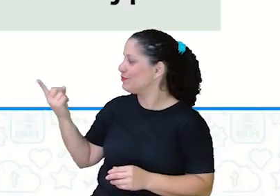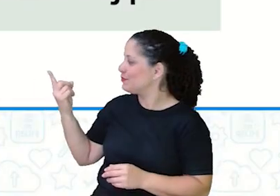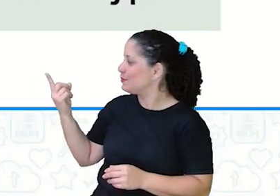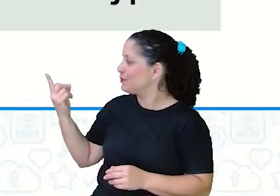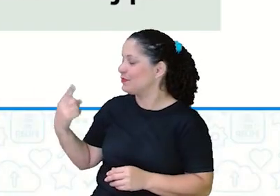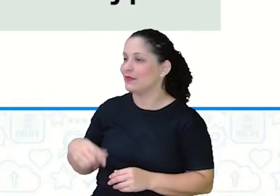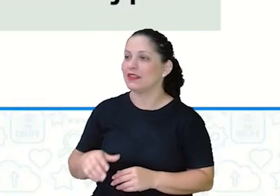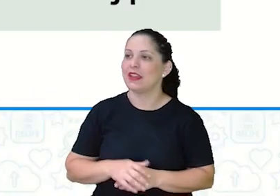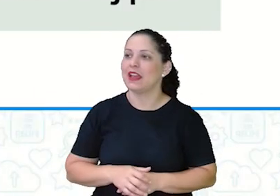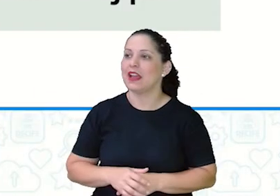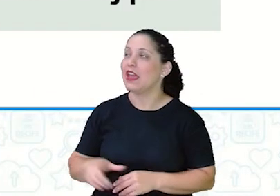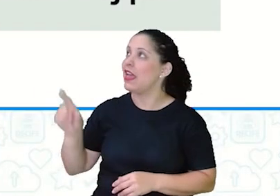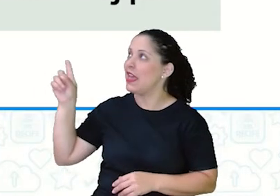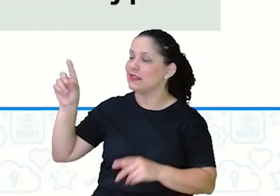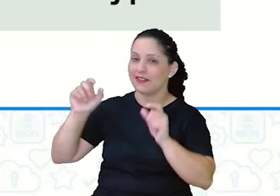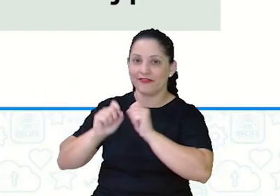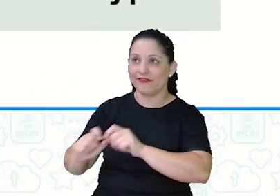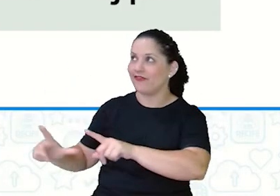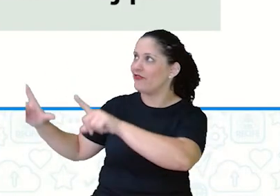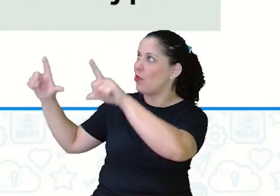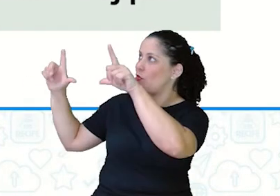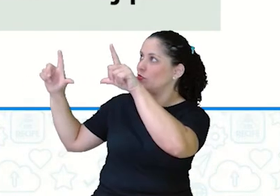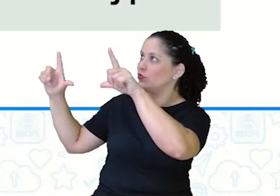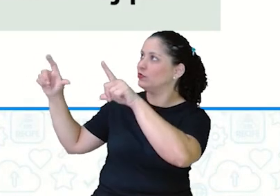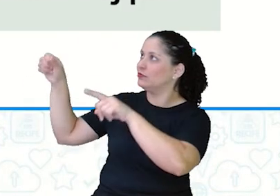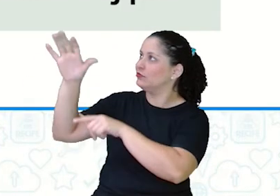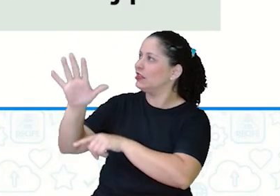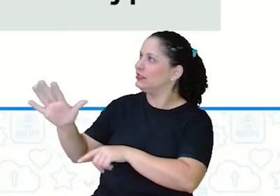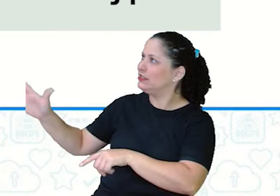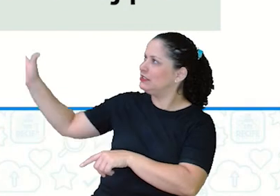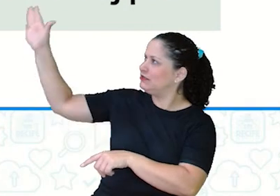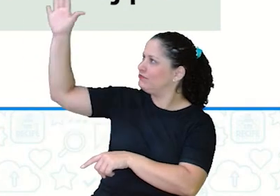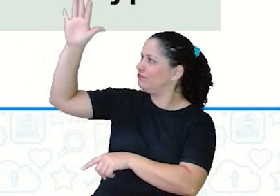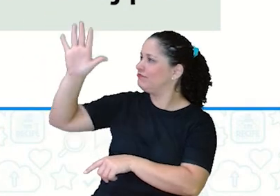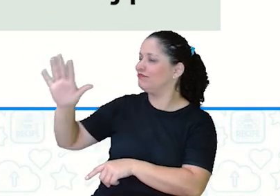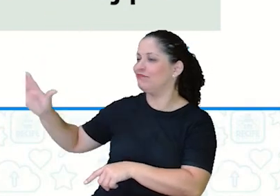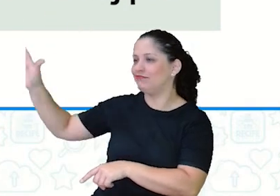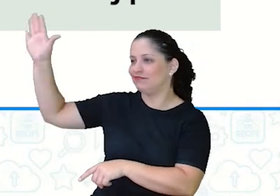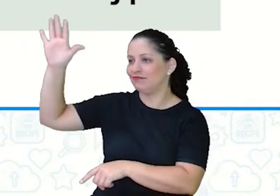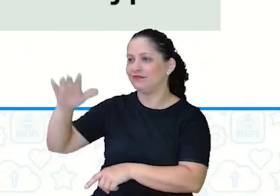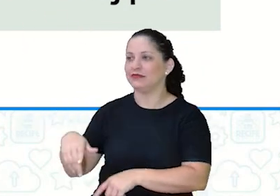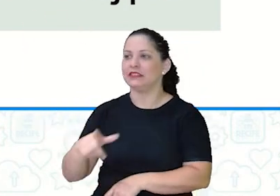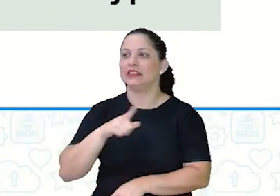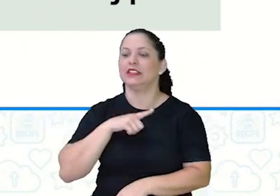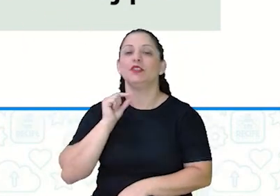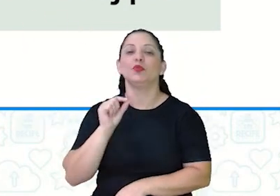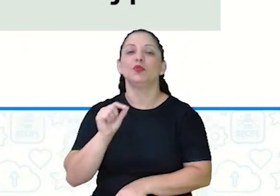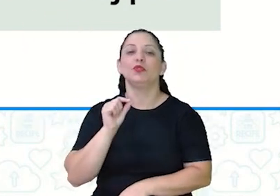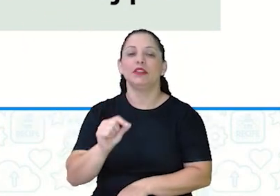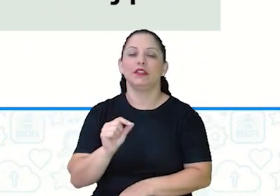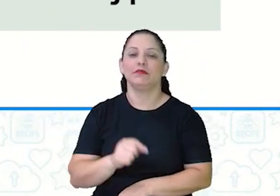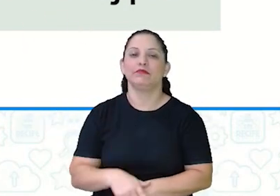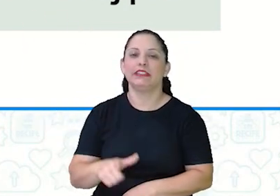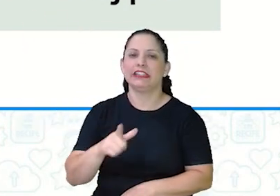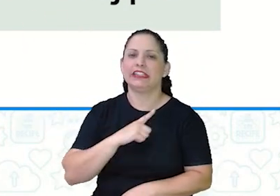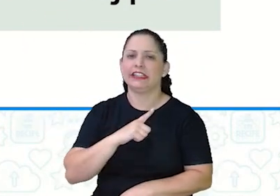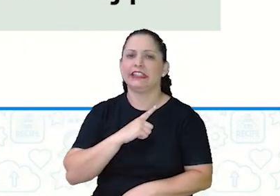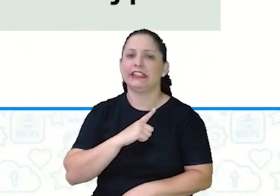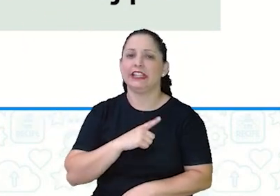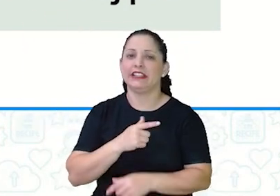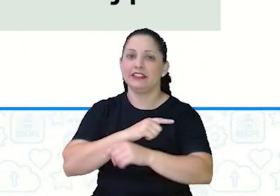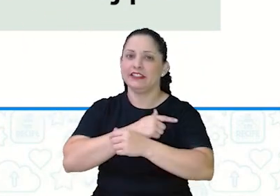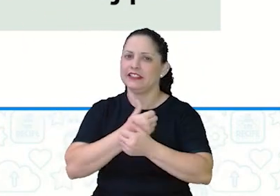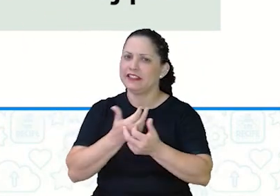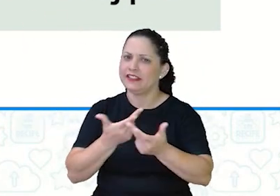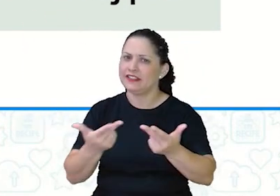aqui, essa foto aqui que vocês estão vendo, essa imagem, esse gráfico, a gente está vendo aqui várias bacias